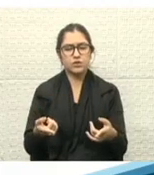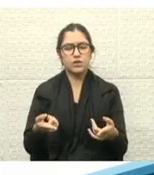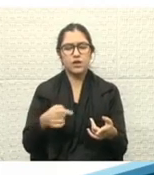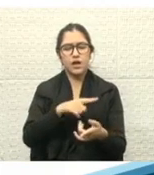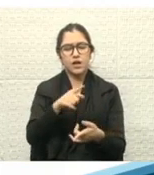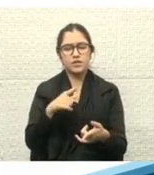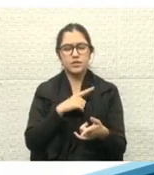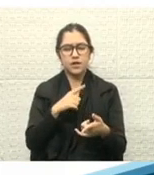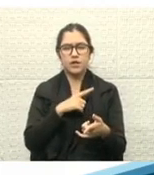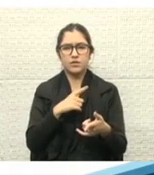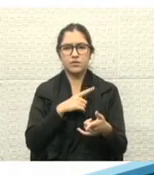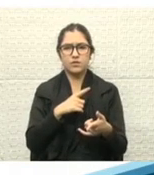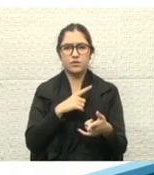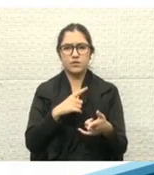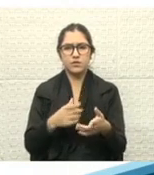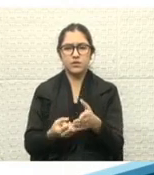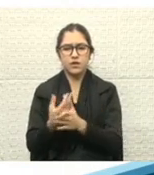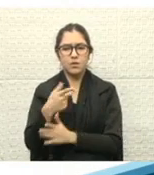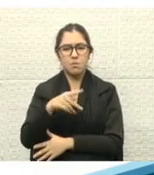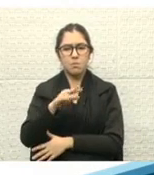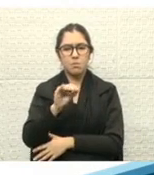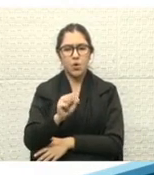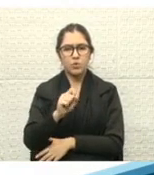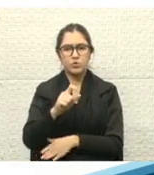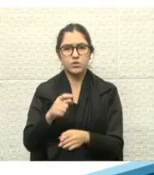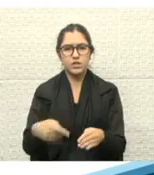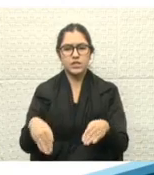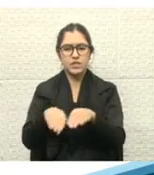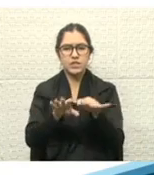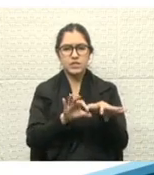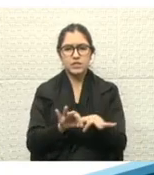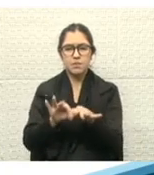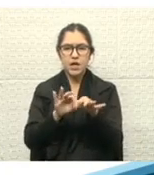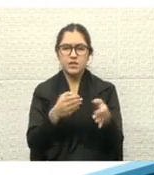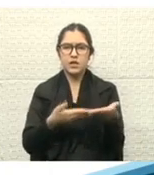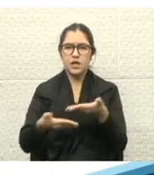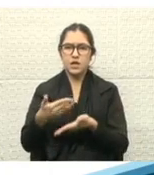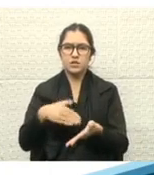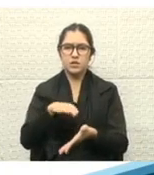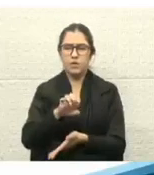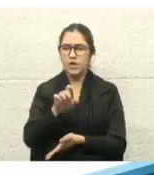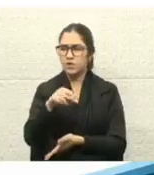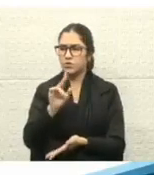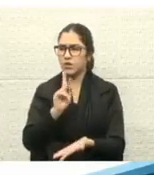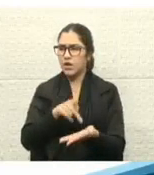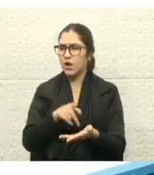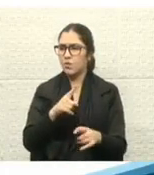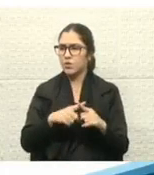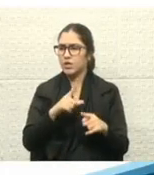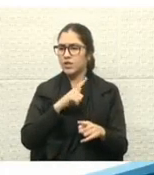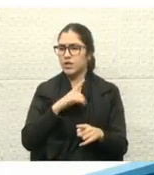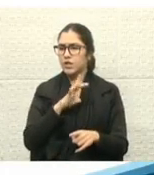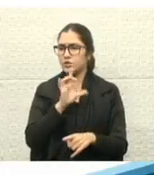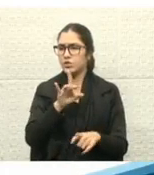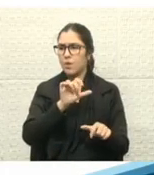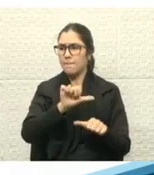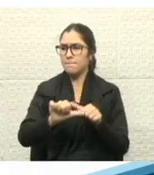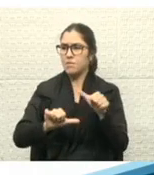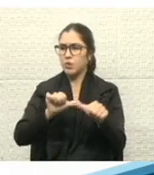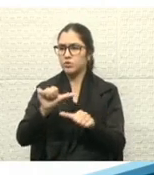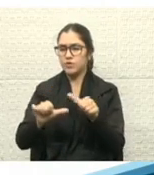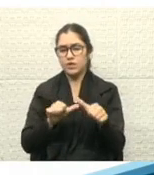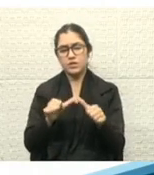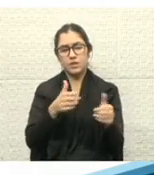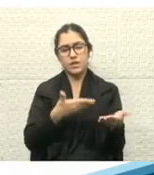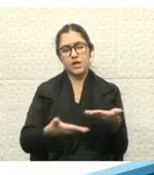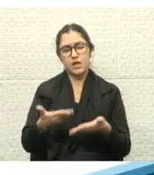vão gerar pontos que são simétricos em relação ao eixo real, porque existe apenas a modificação